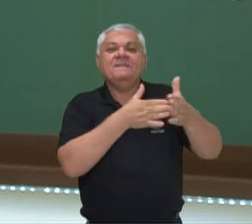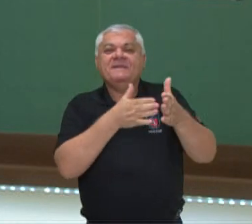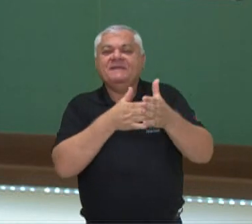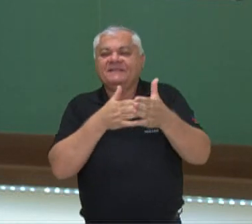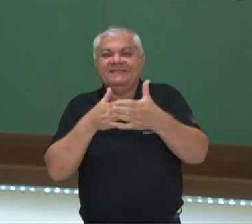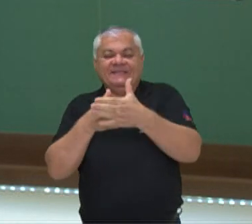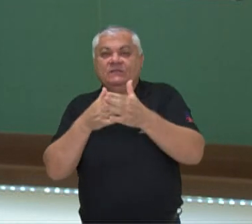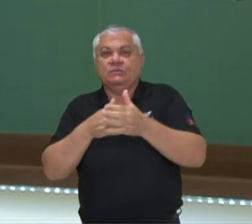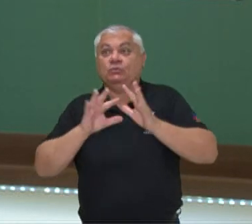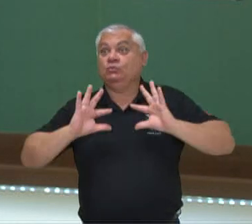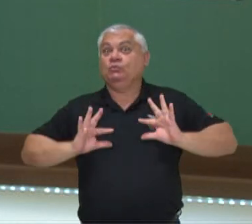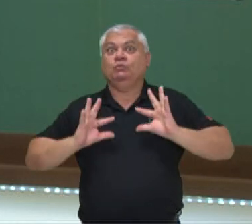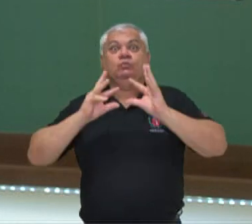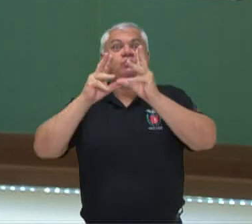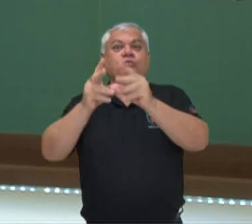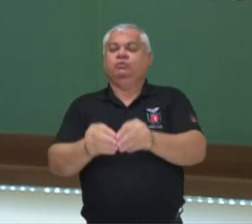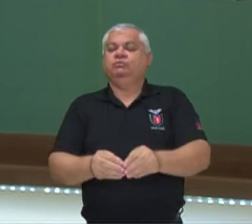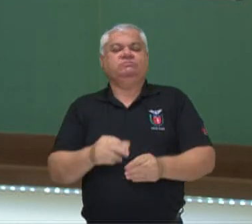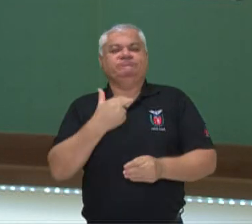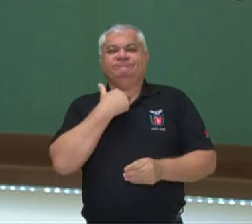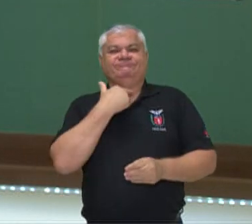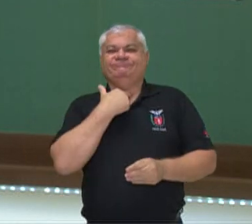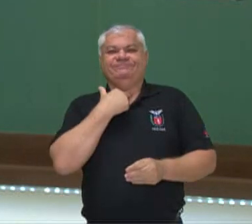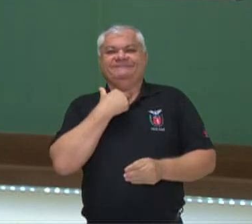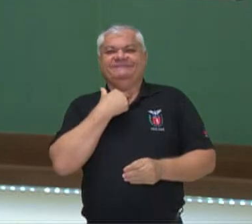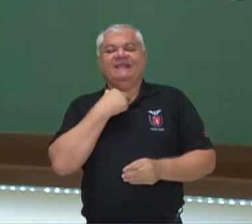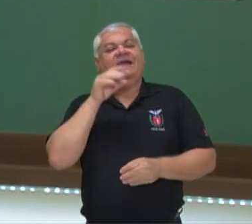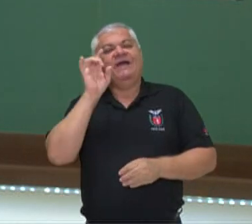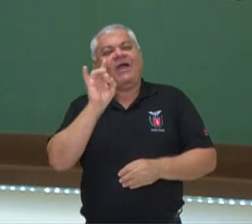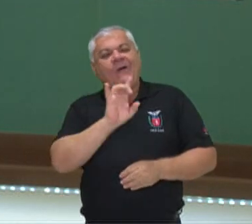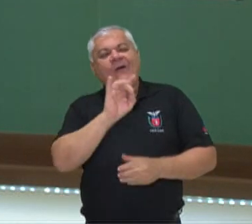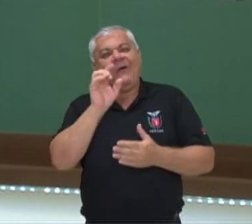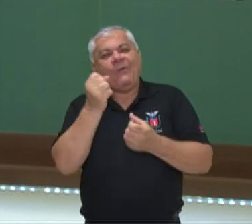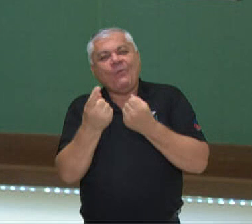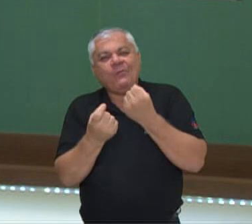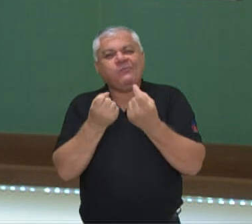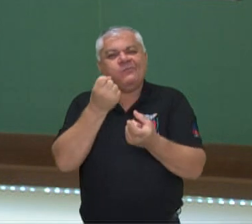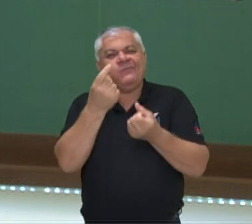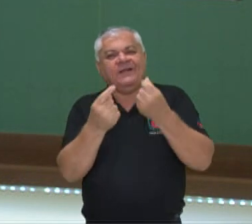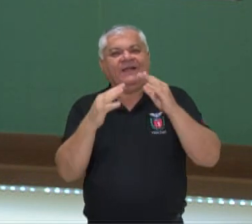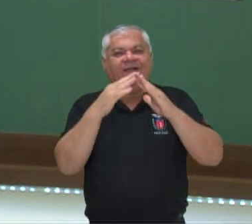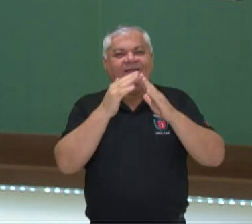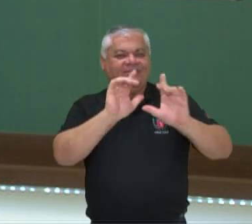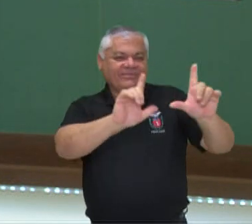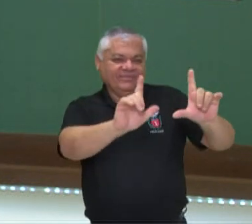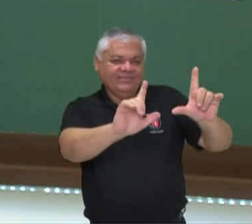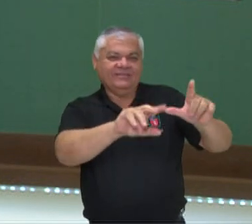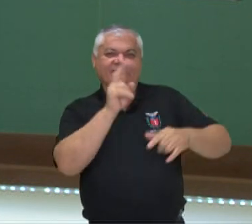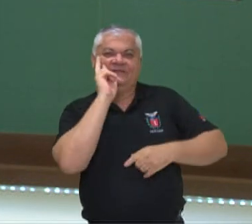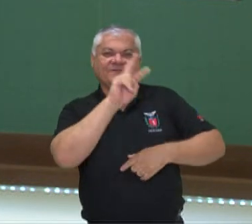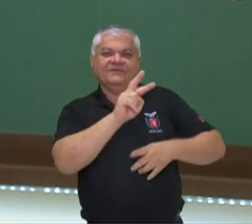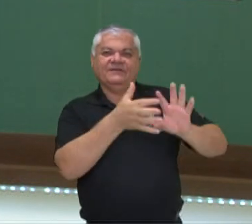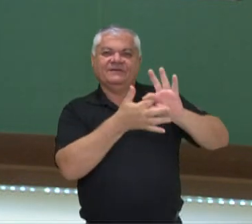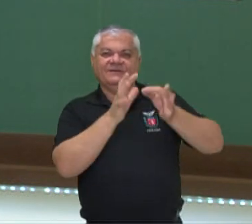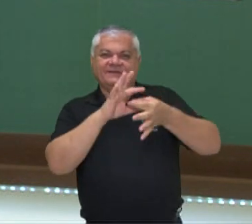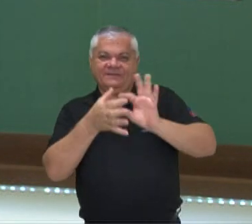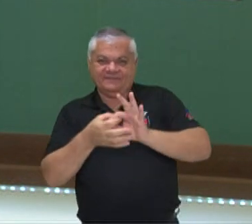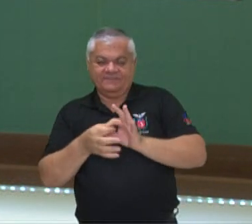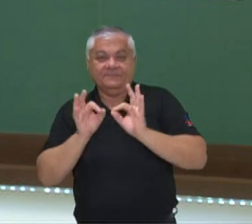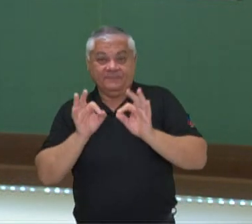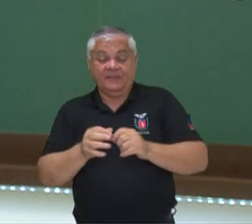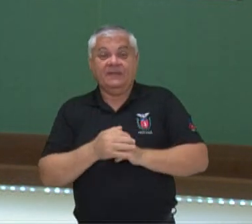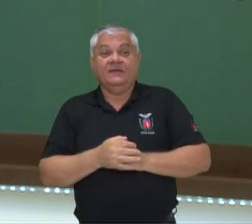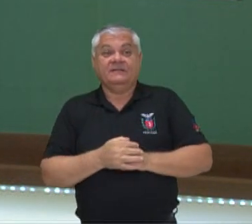Não foi para todos os locais que ela acabou sendo transmitida, tá? Então, de maneira um pouco mais abrangente,